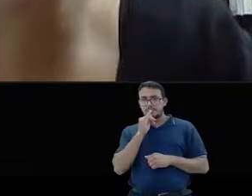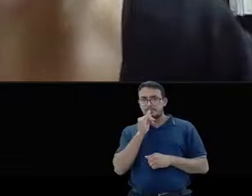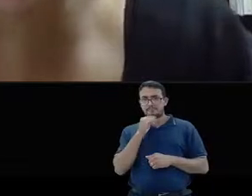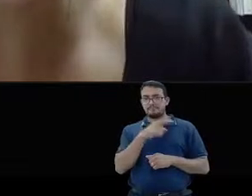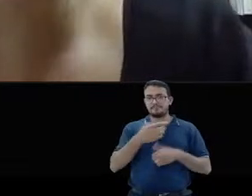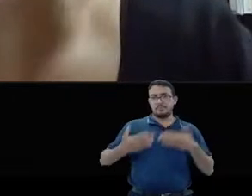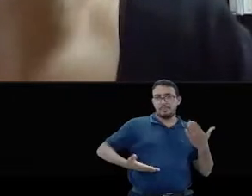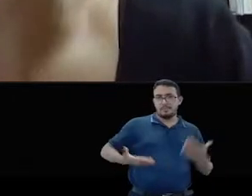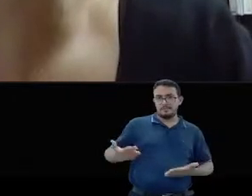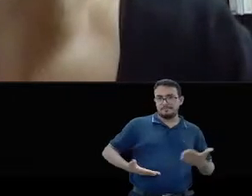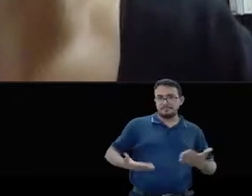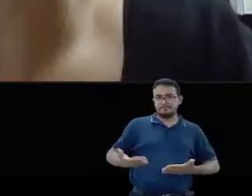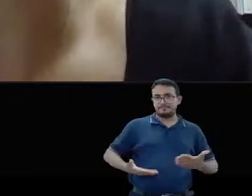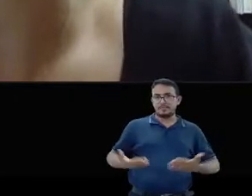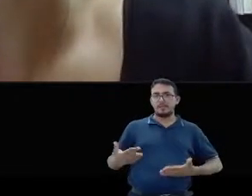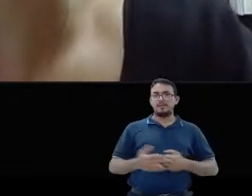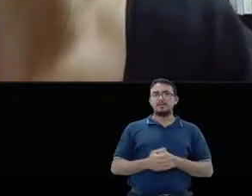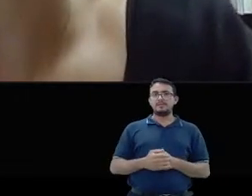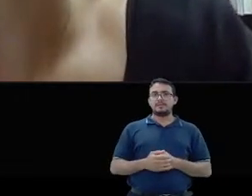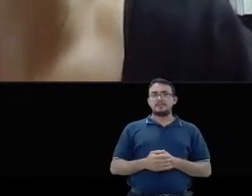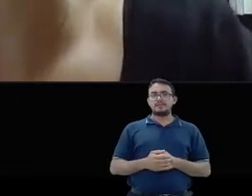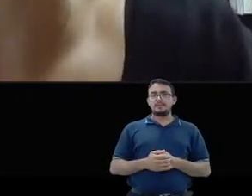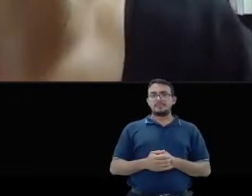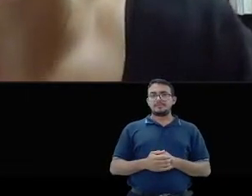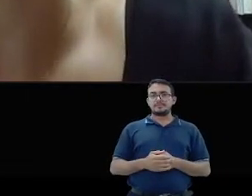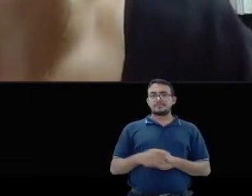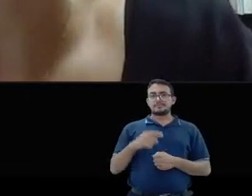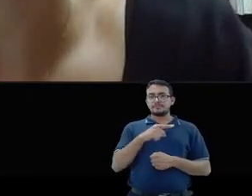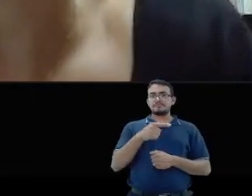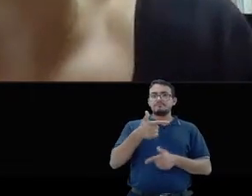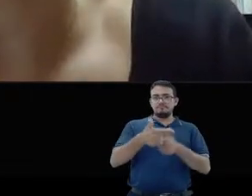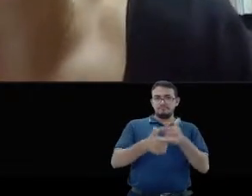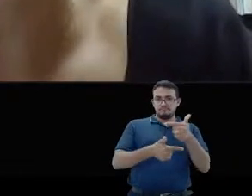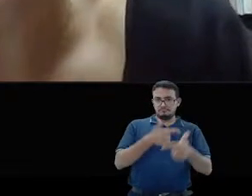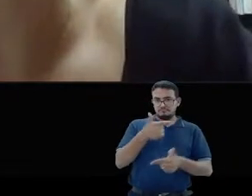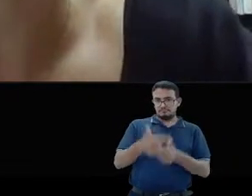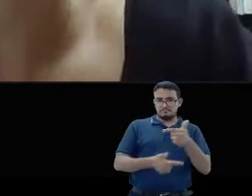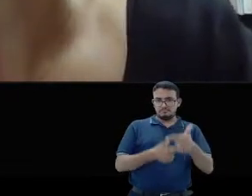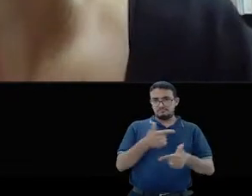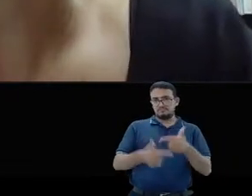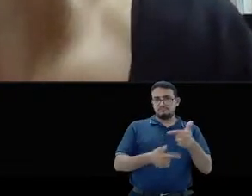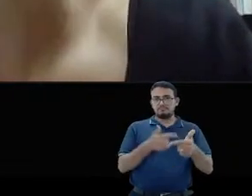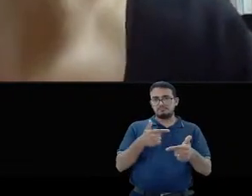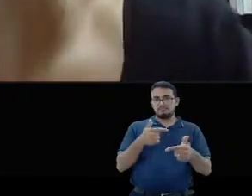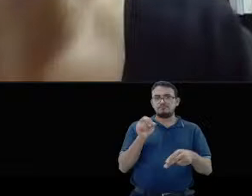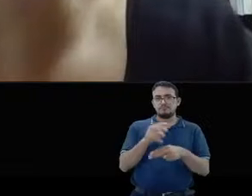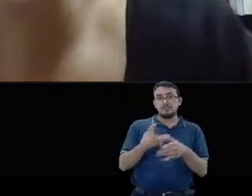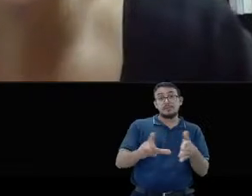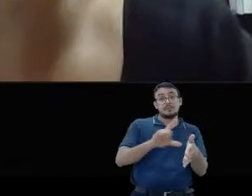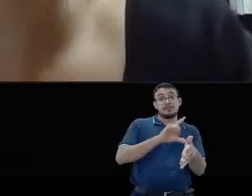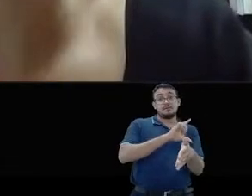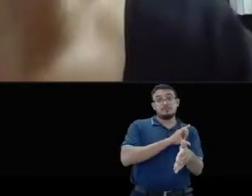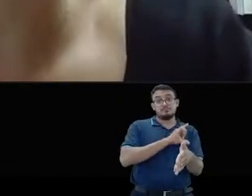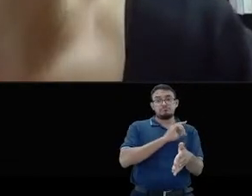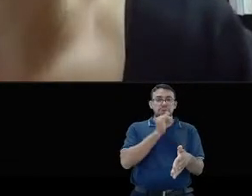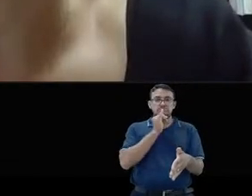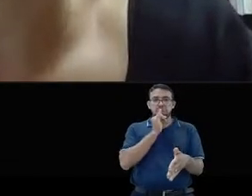ele, antes dele começar a jornada de trabalho dele numa empresa, ele decide passar